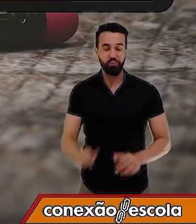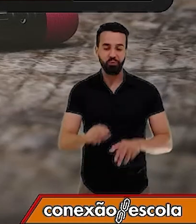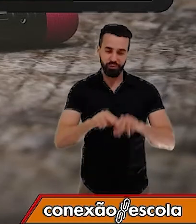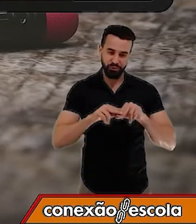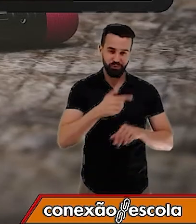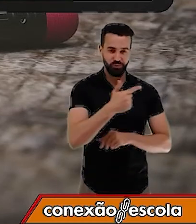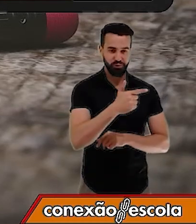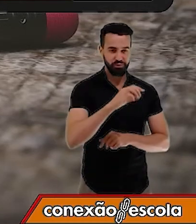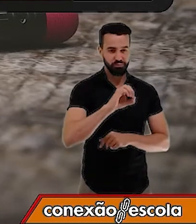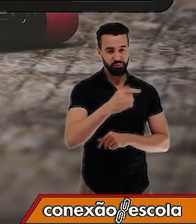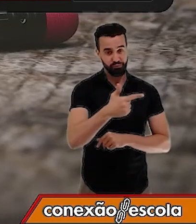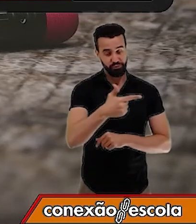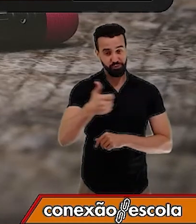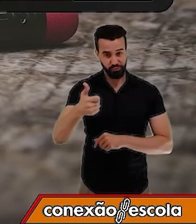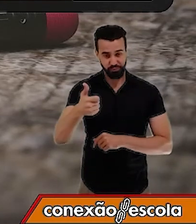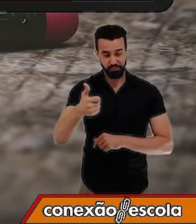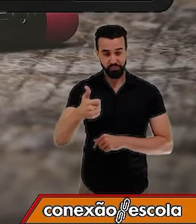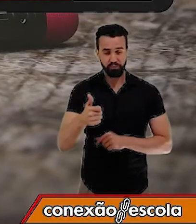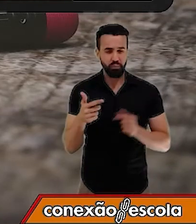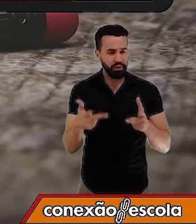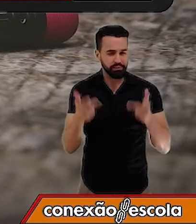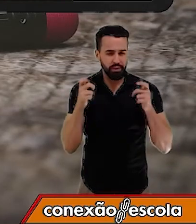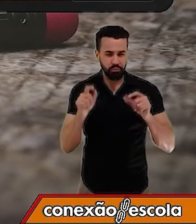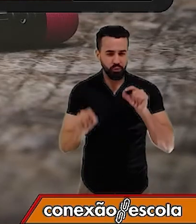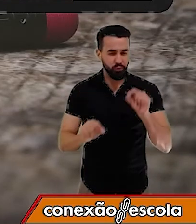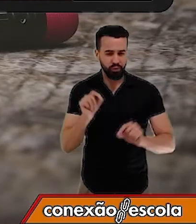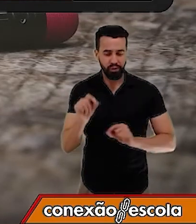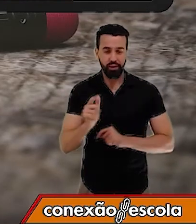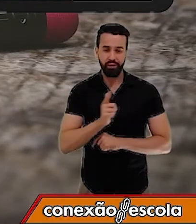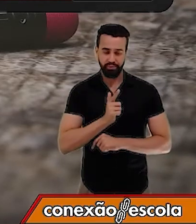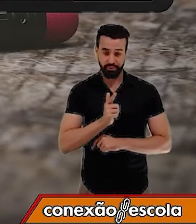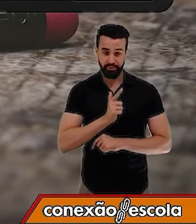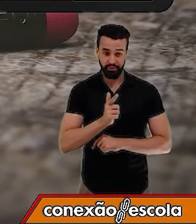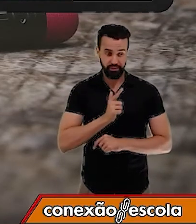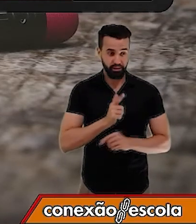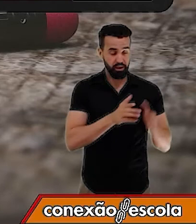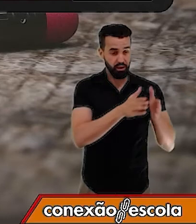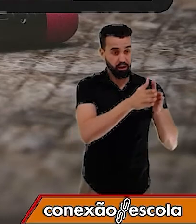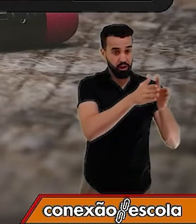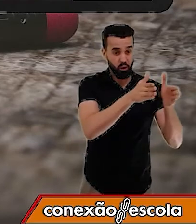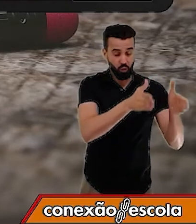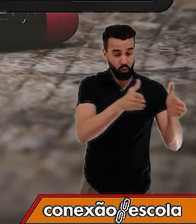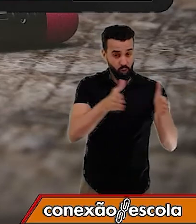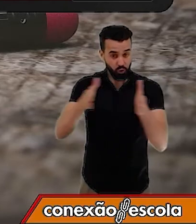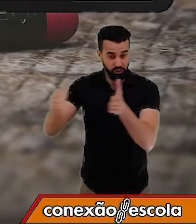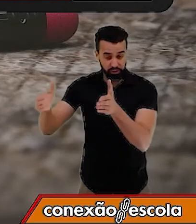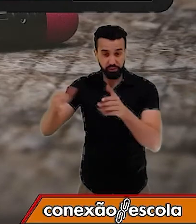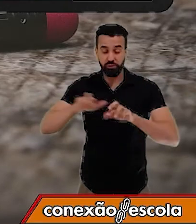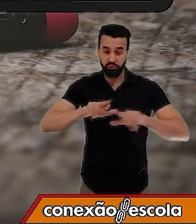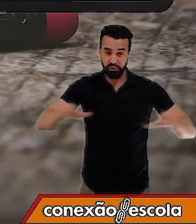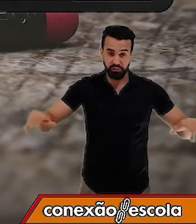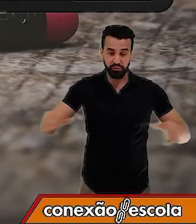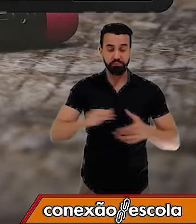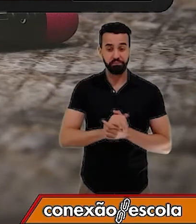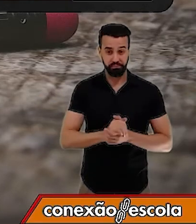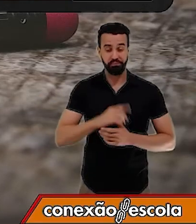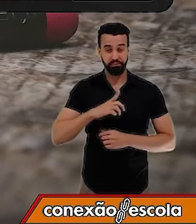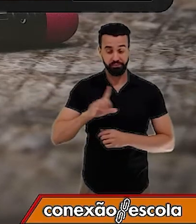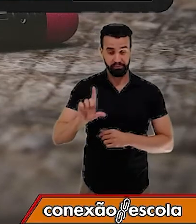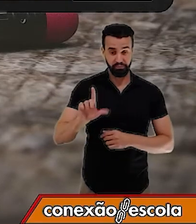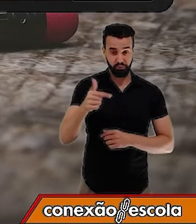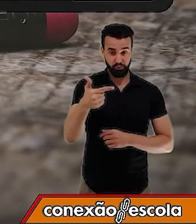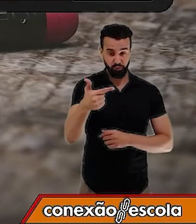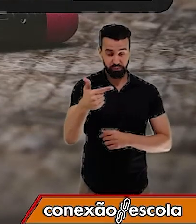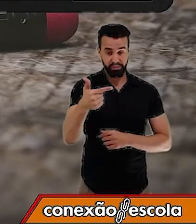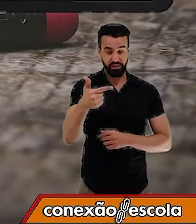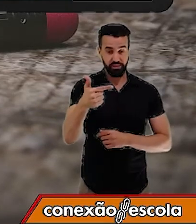2021. Perceba que esses 2 estão em ordens diferentes. Tem um 2 na dezena. Esse